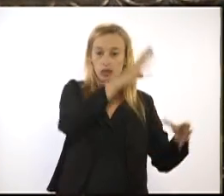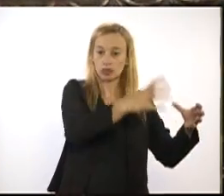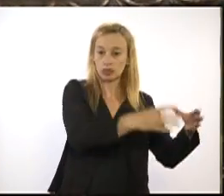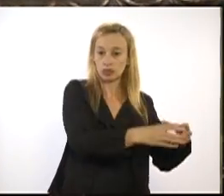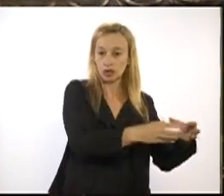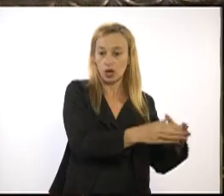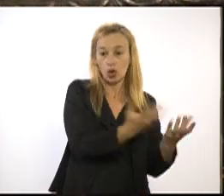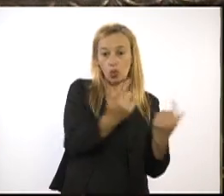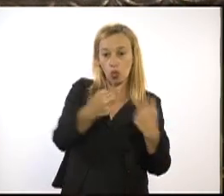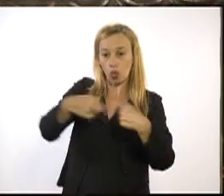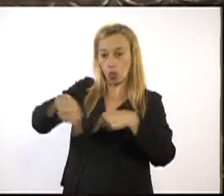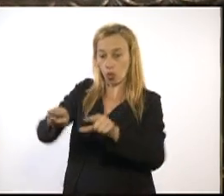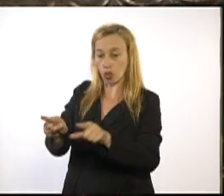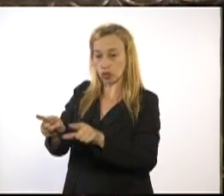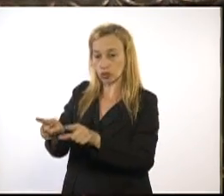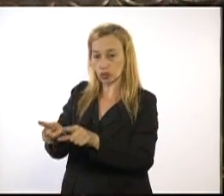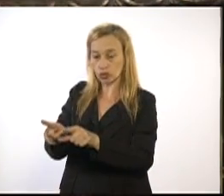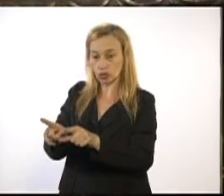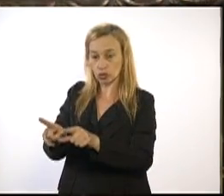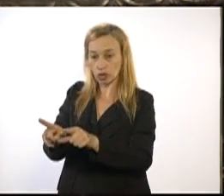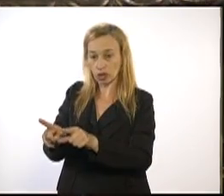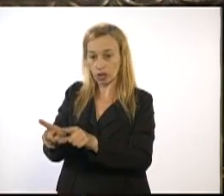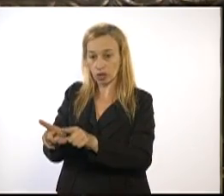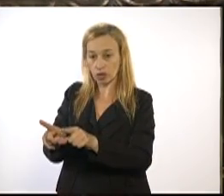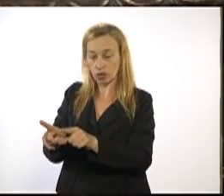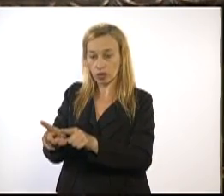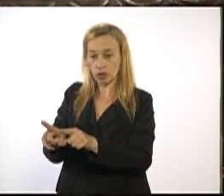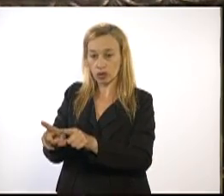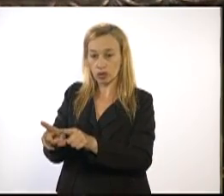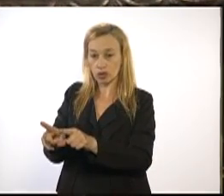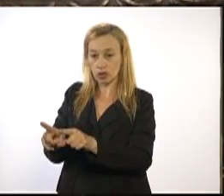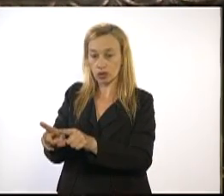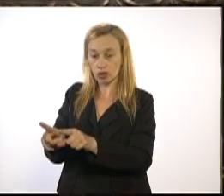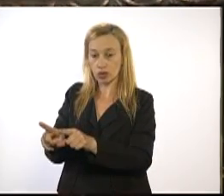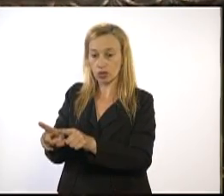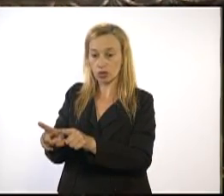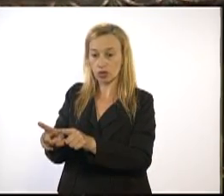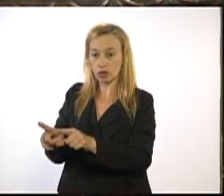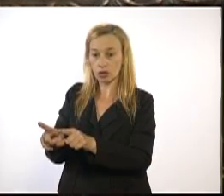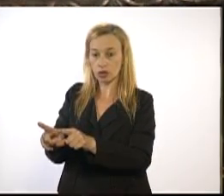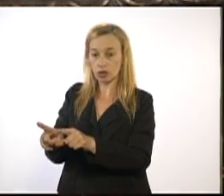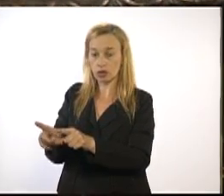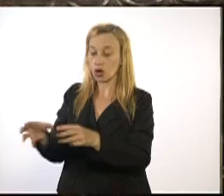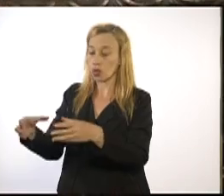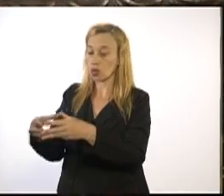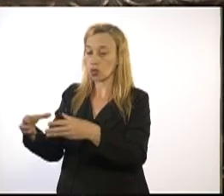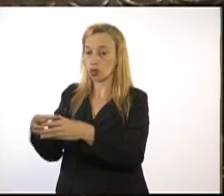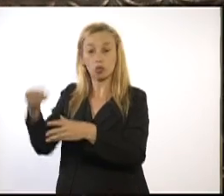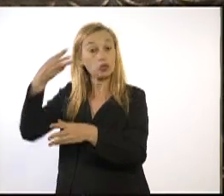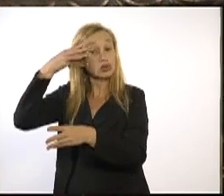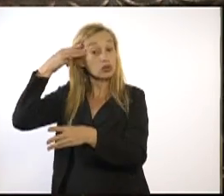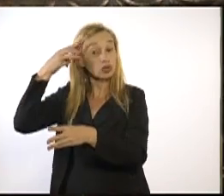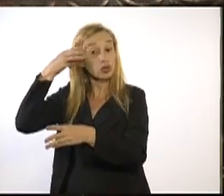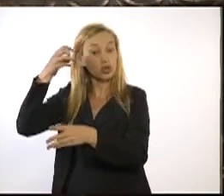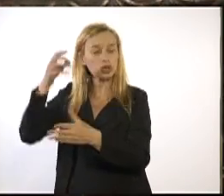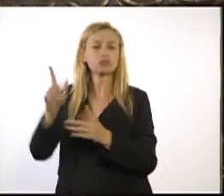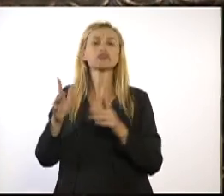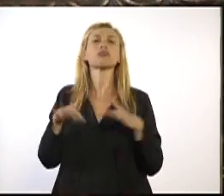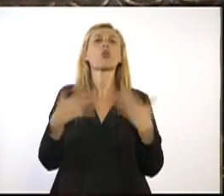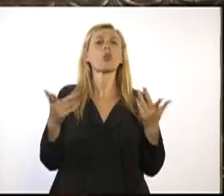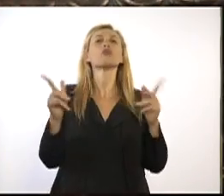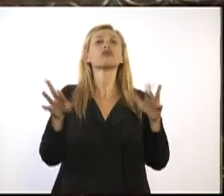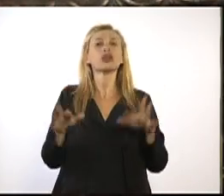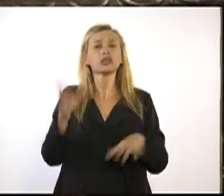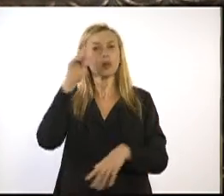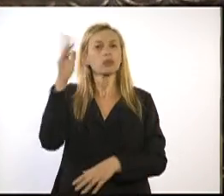atacam os adeptos do Wilson e vice-versa. E sabe qual é a diferença, senhor